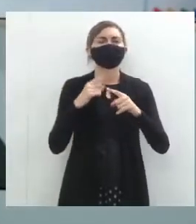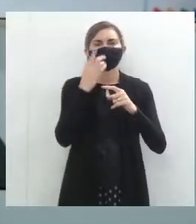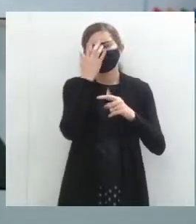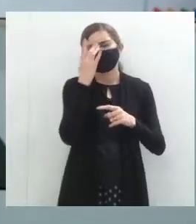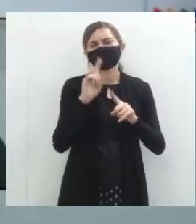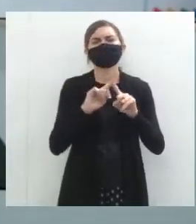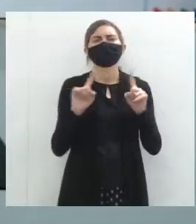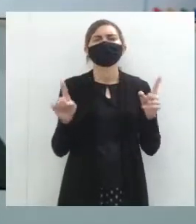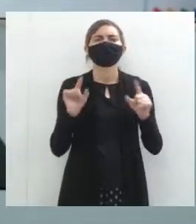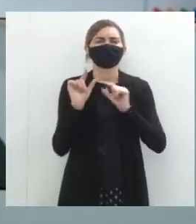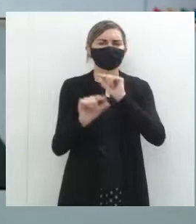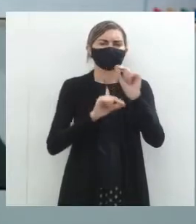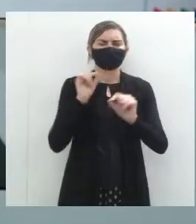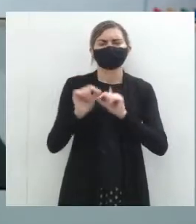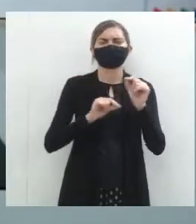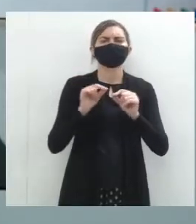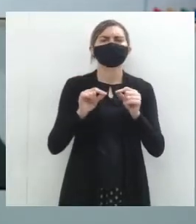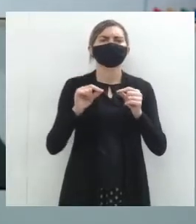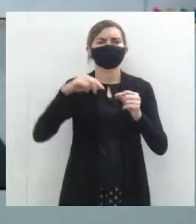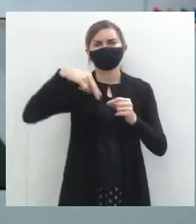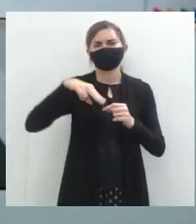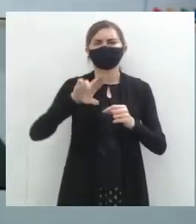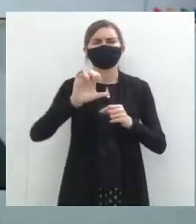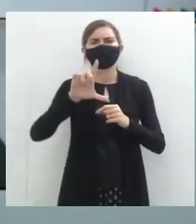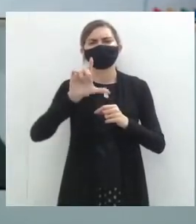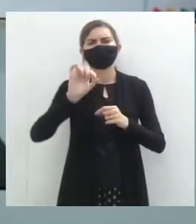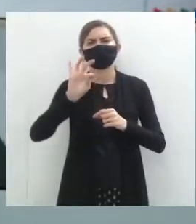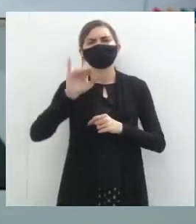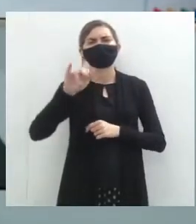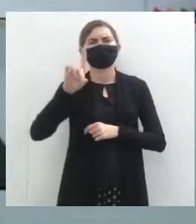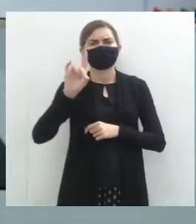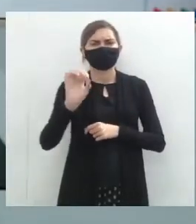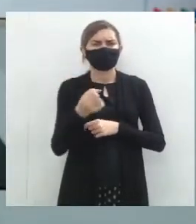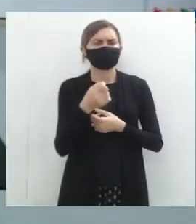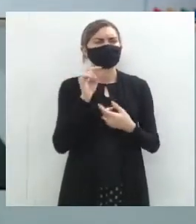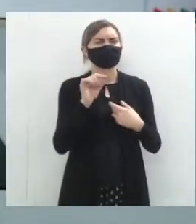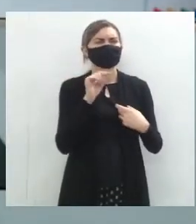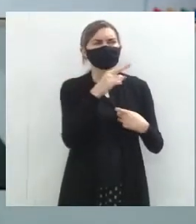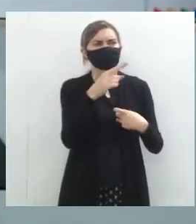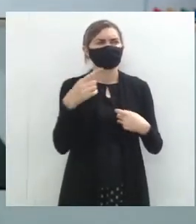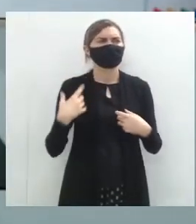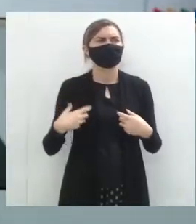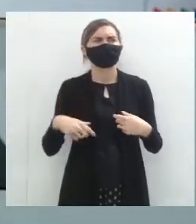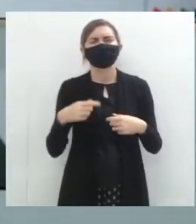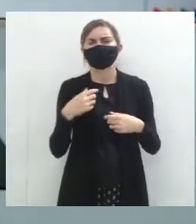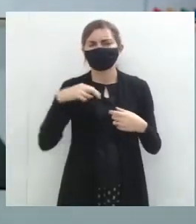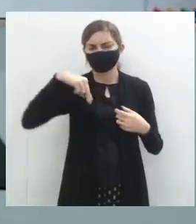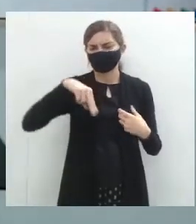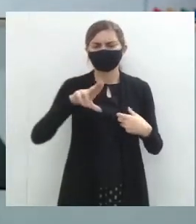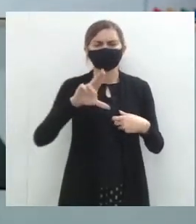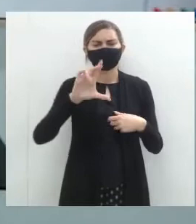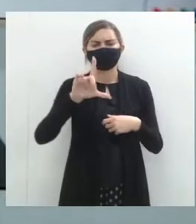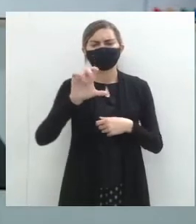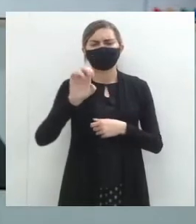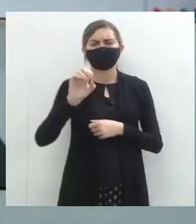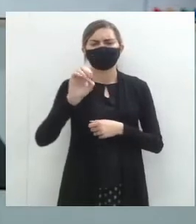que é danado nucleotídeo? Ei, olha pra cá. Sempre que você trabalhar com essa palavrinha nucleotídeo,